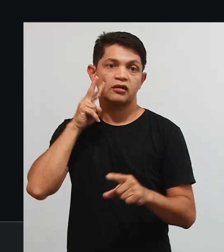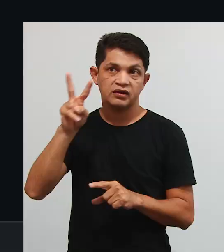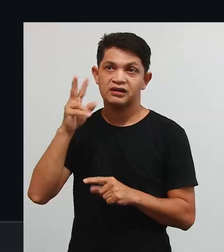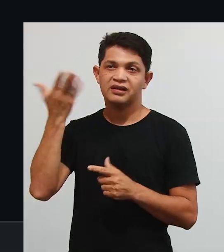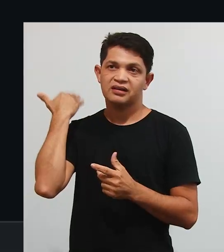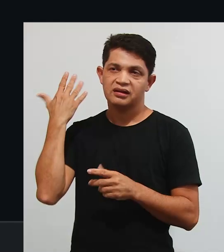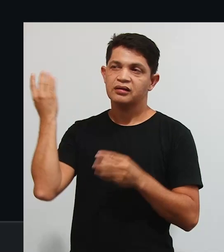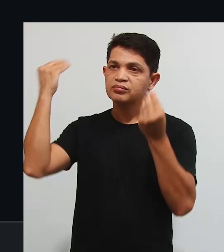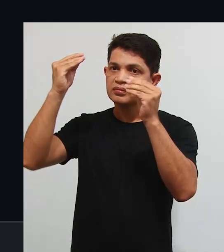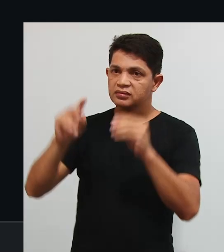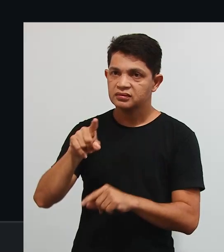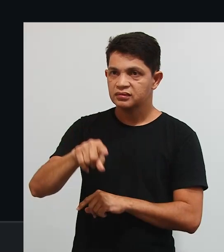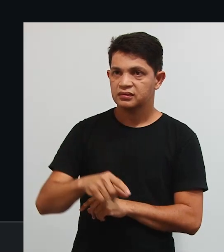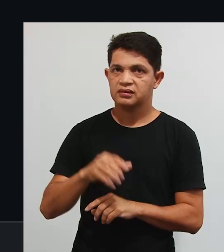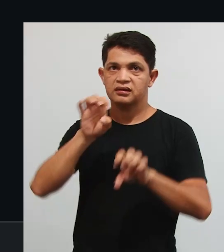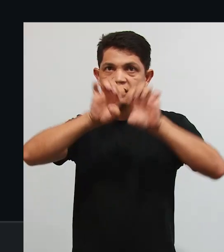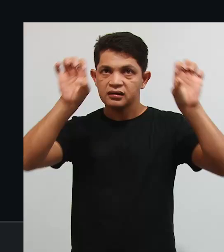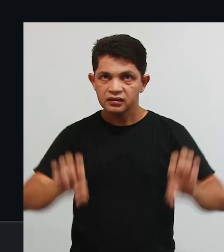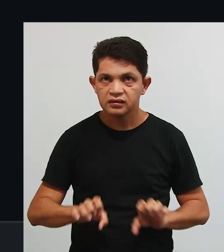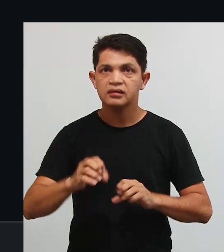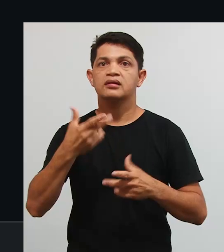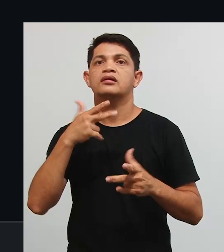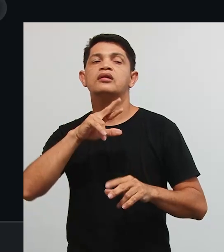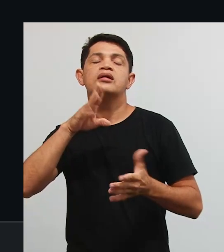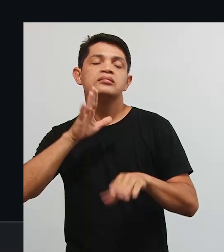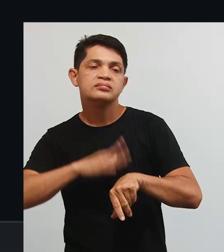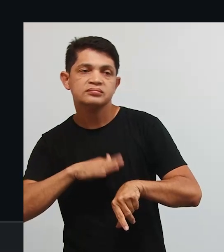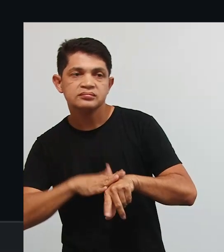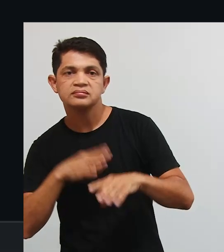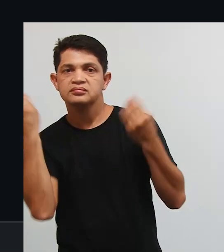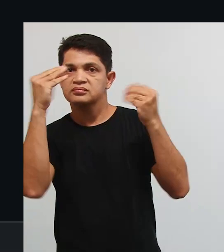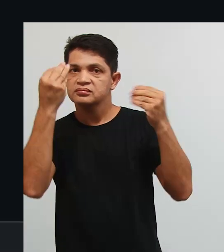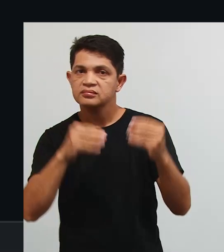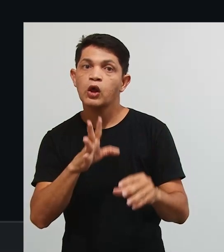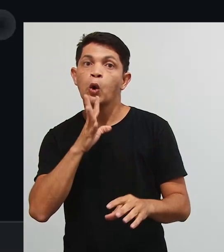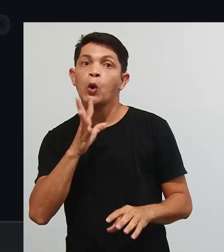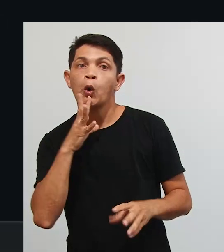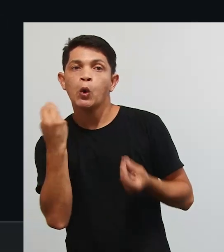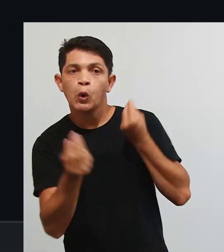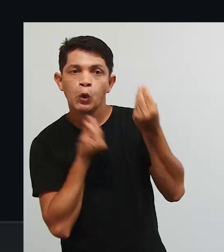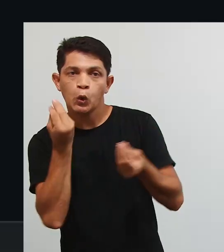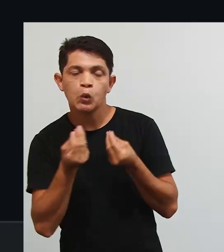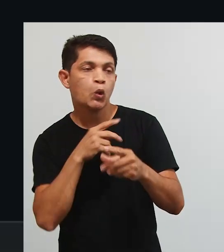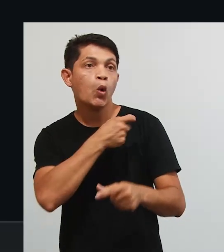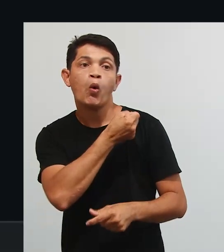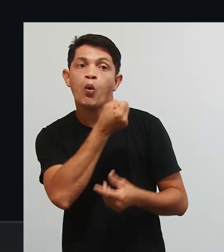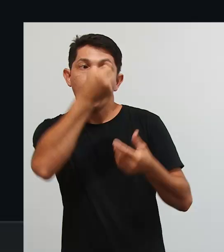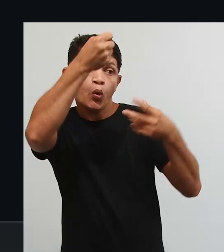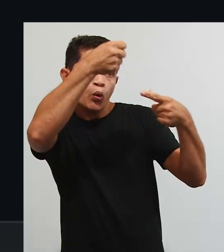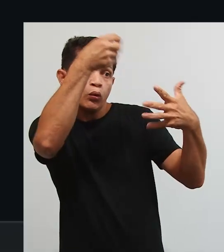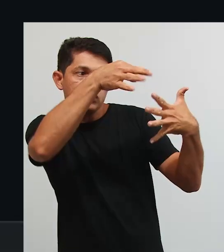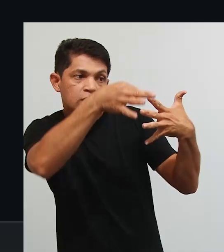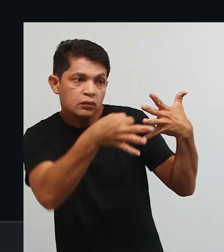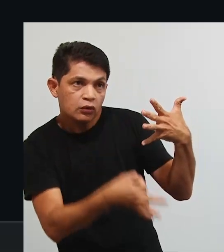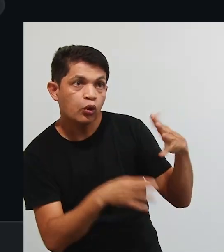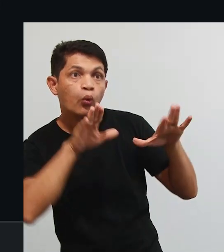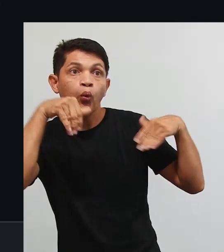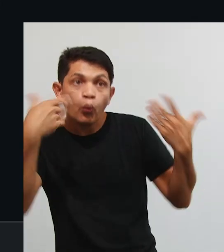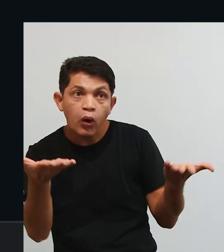aqui, a estrutura do artigo em outro momento, a gente vai conhecer aí quais são os